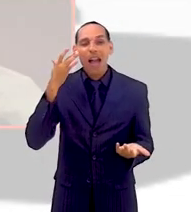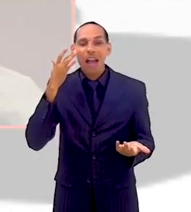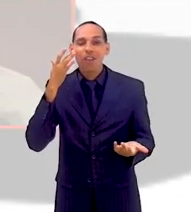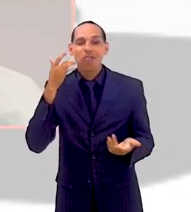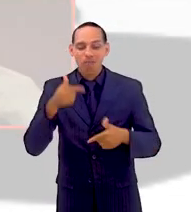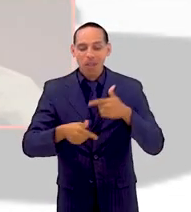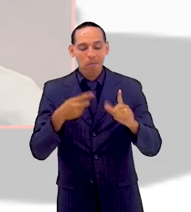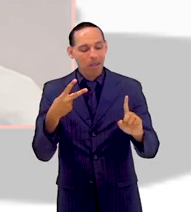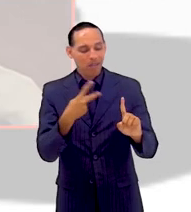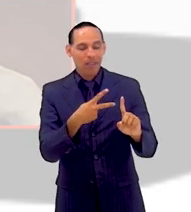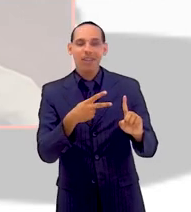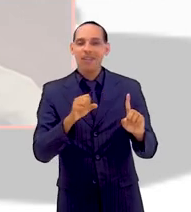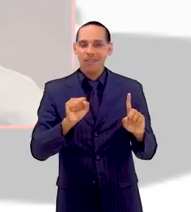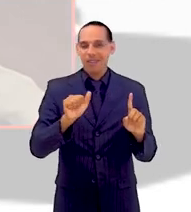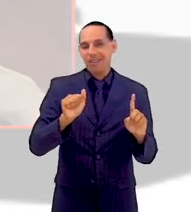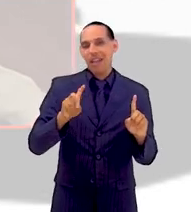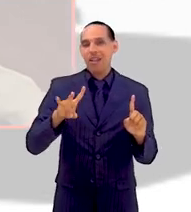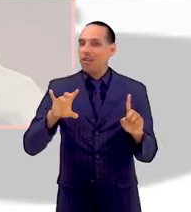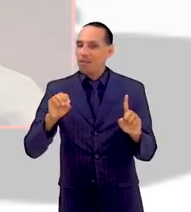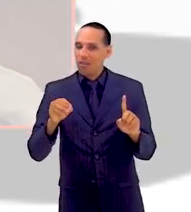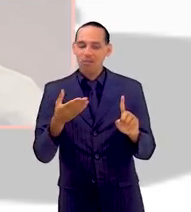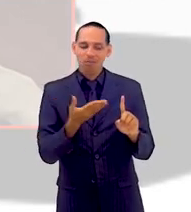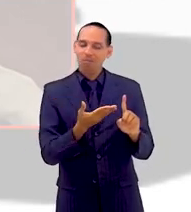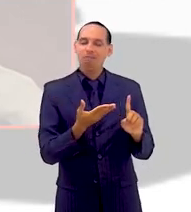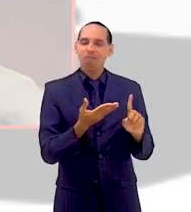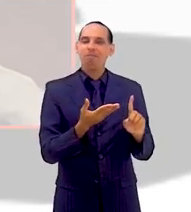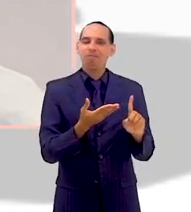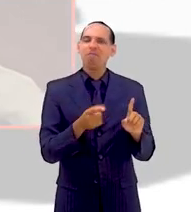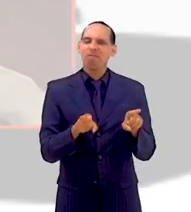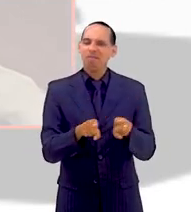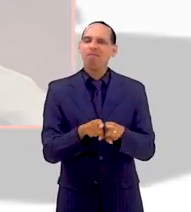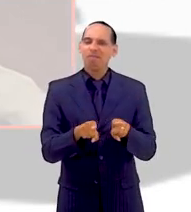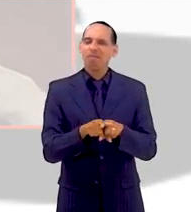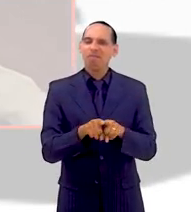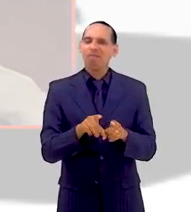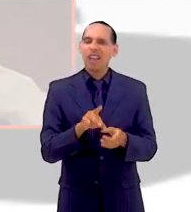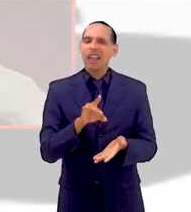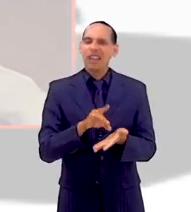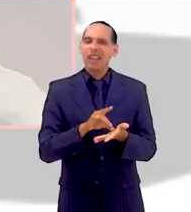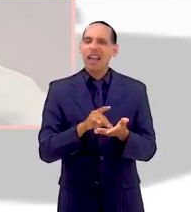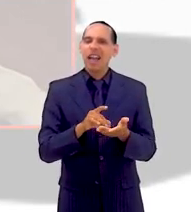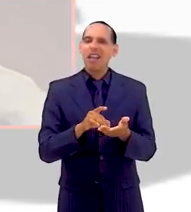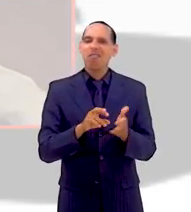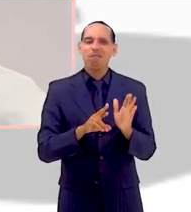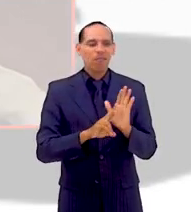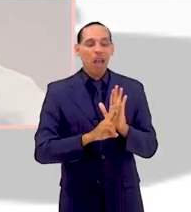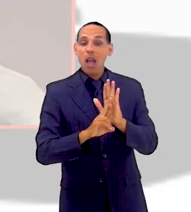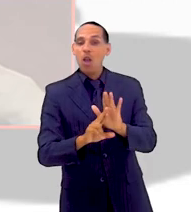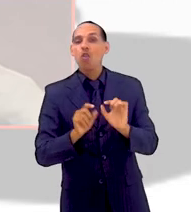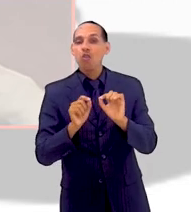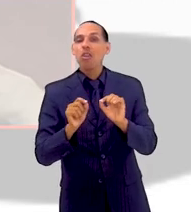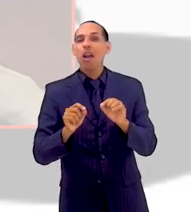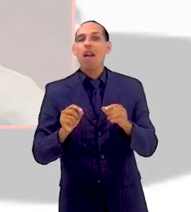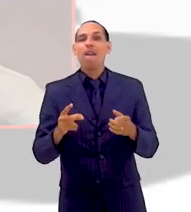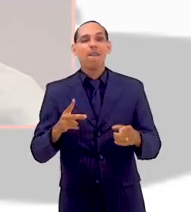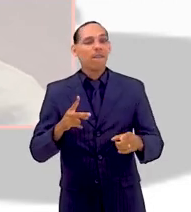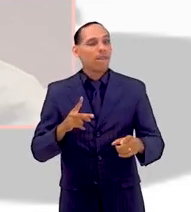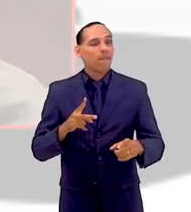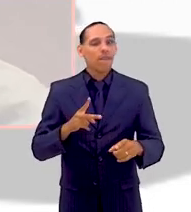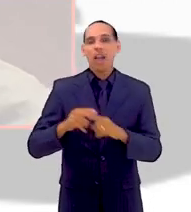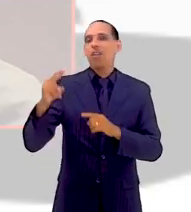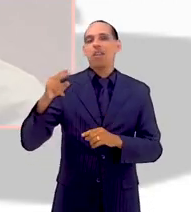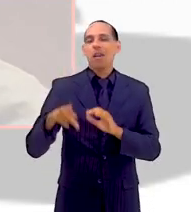o trabalho do Sávio veio a coroar ou representar uma vitória da gestão do Tutuca e